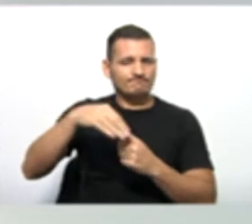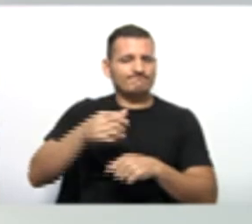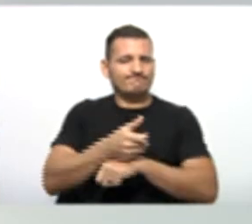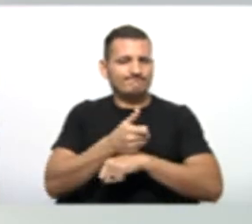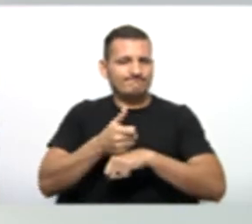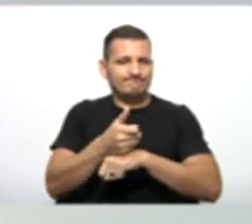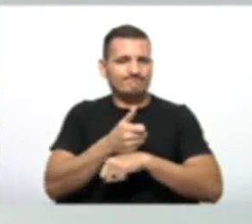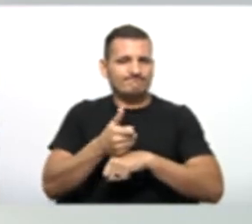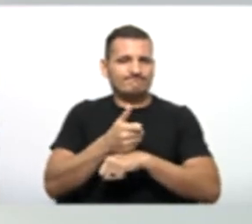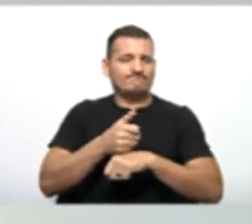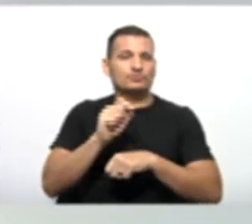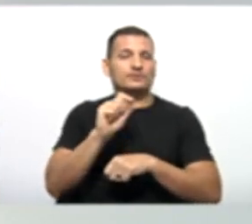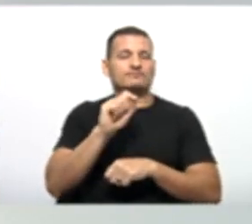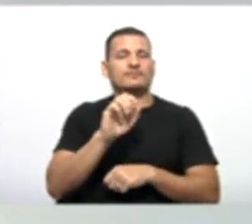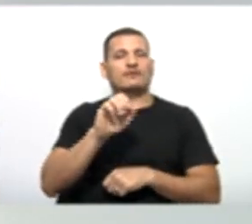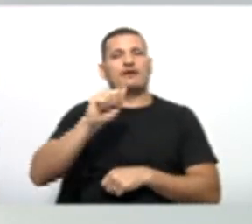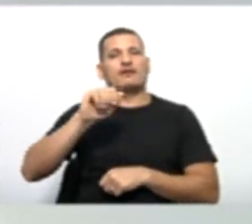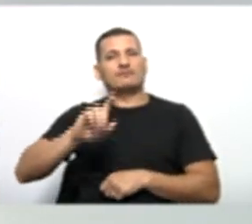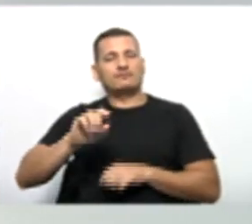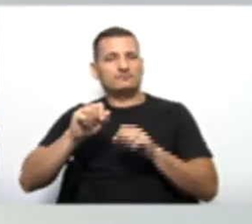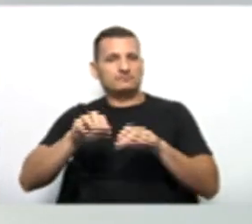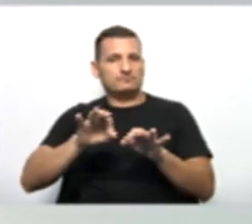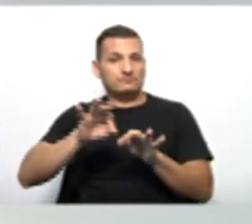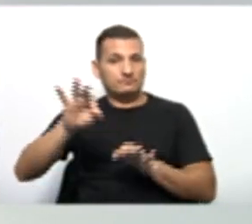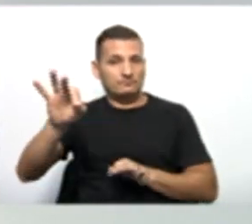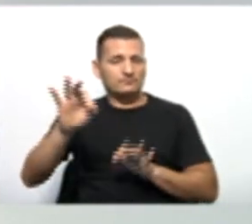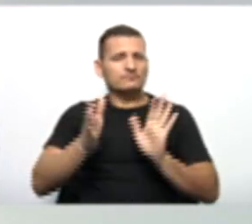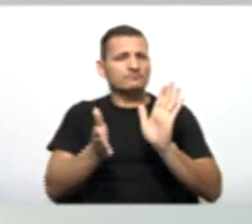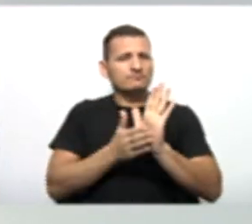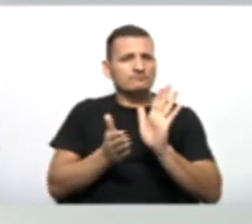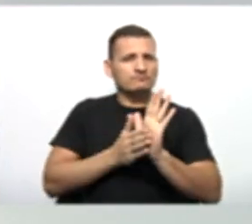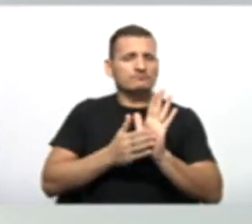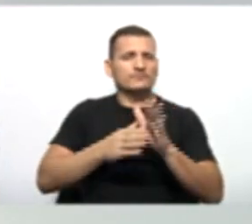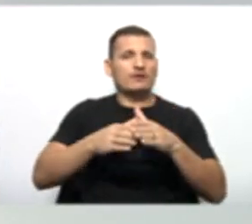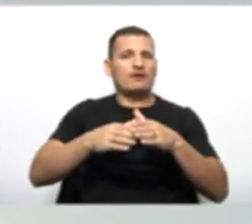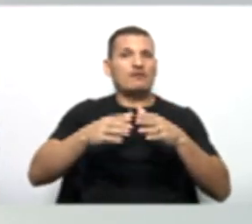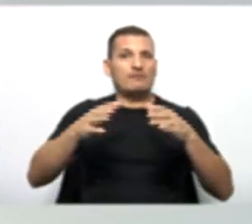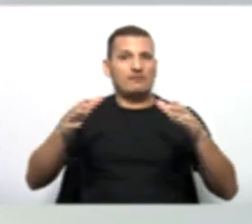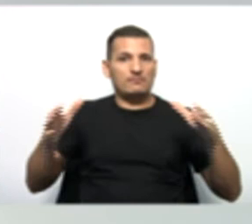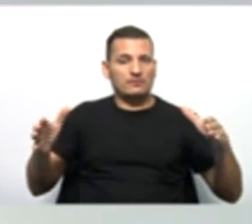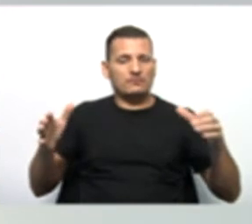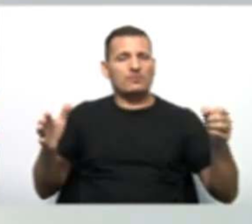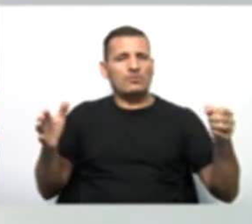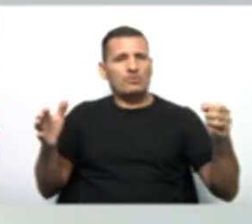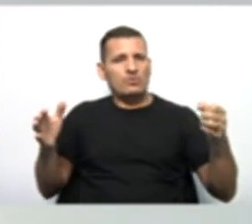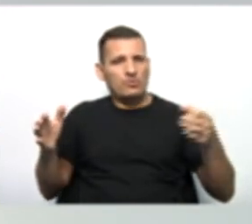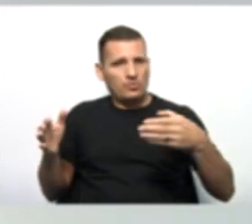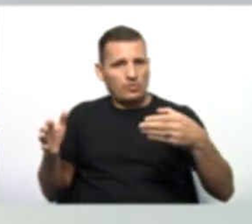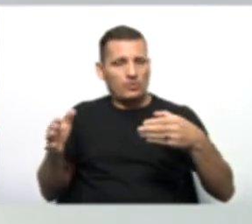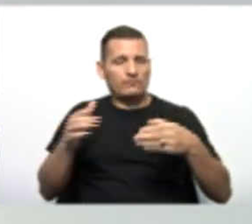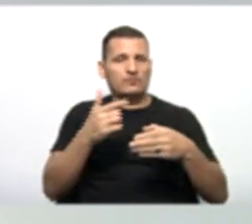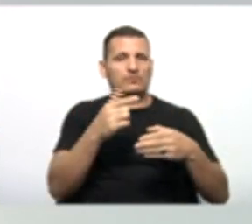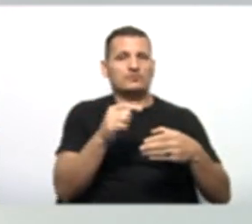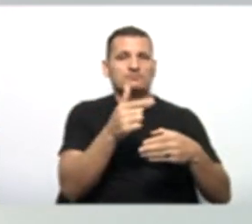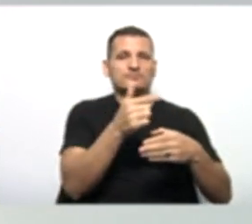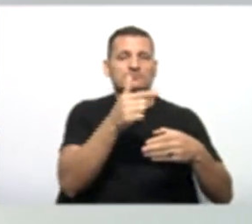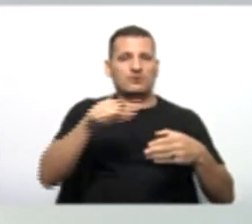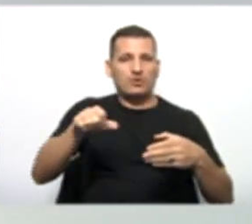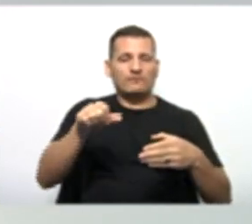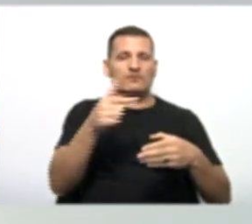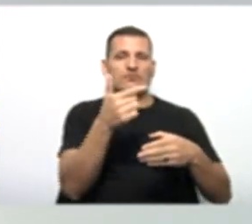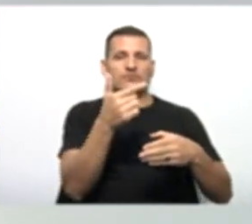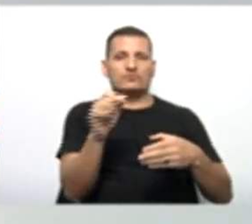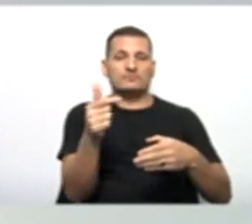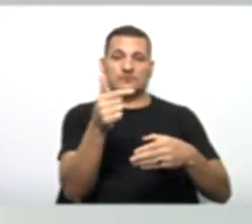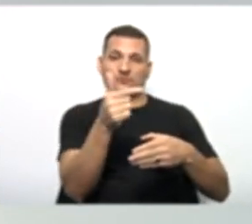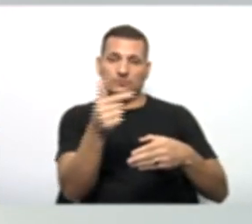para as ações de EAD. A nossa proposta para ampliação, para a nova gestão 2019-2022, é